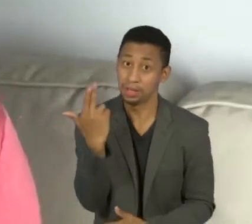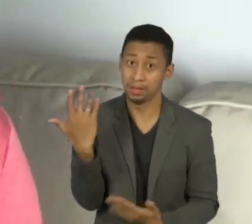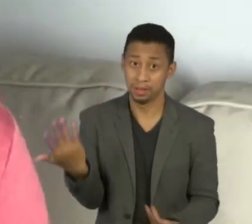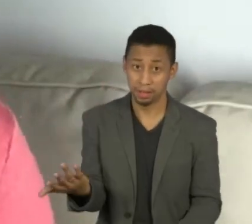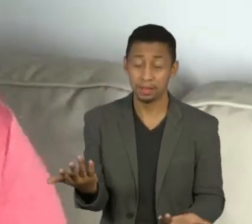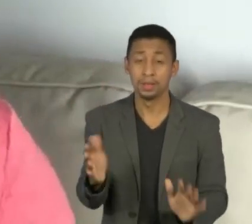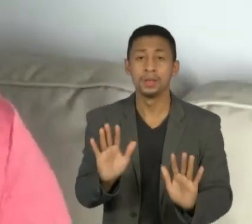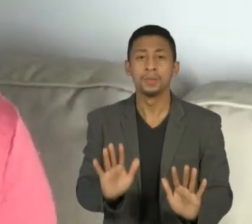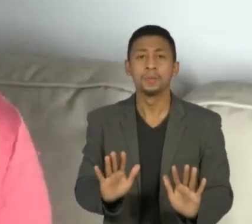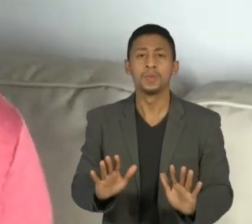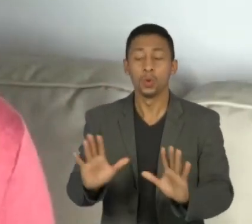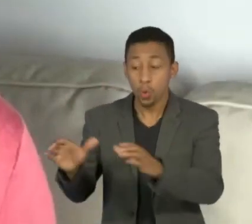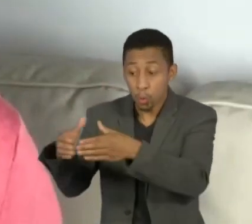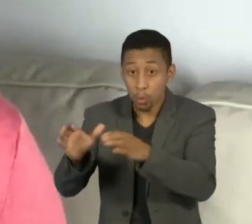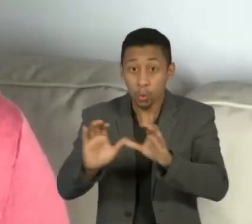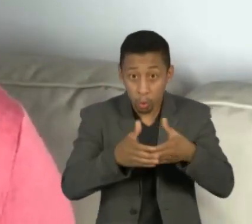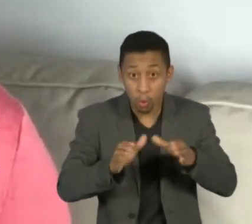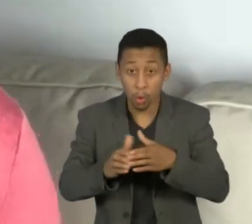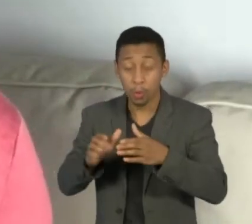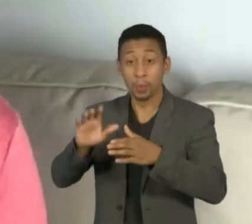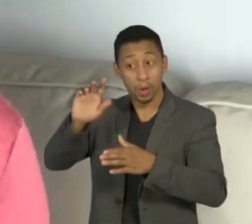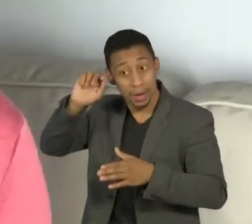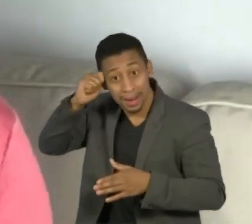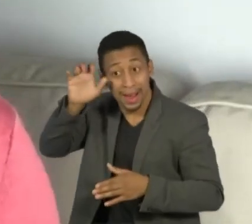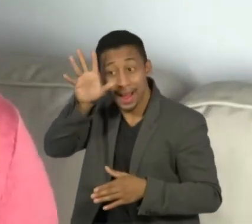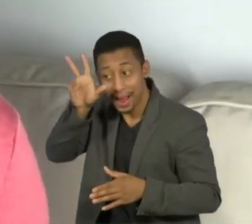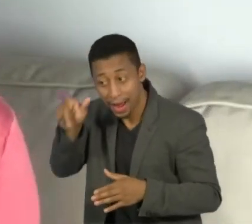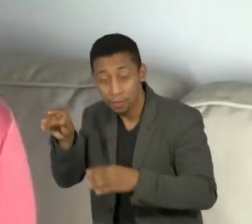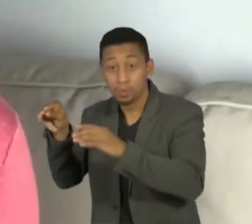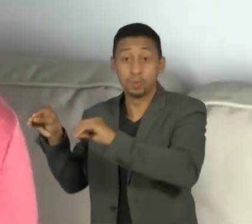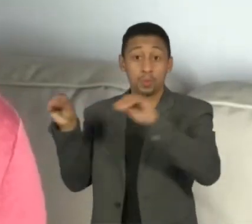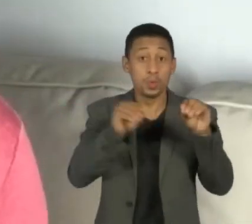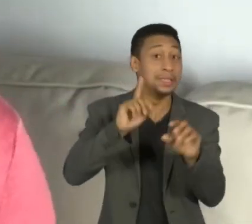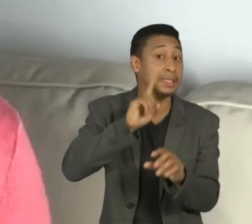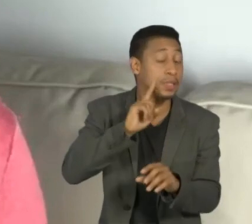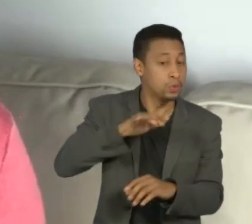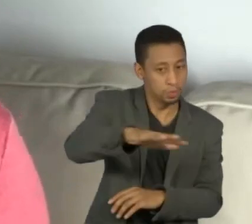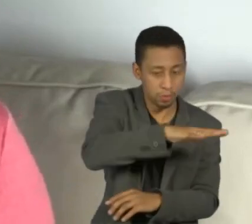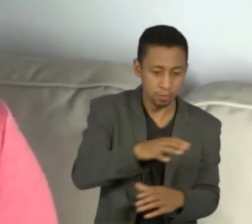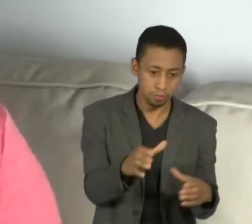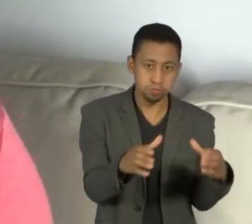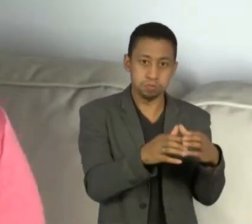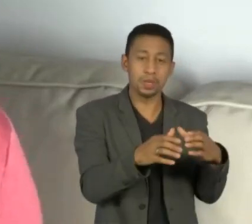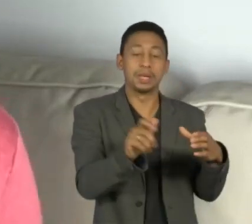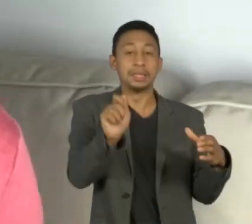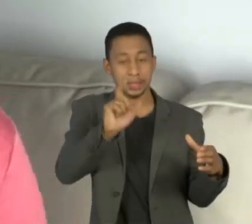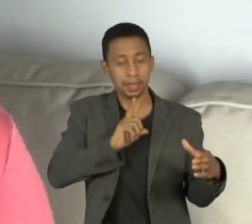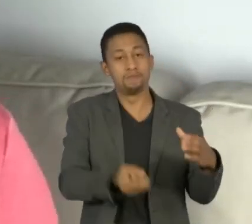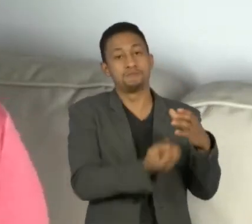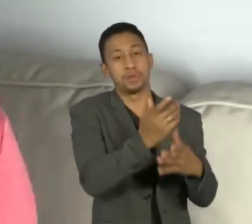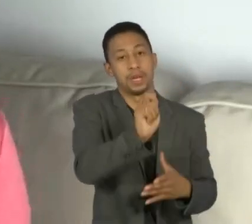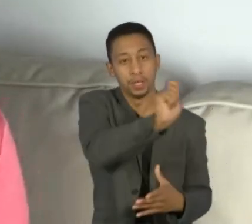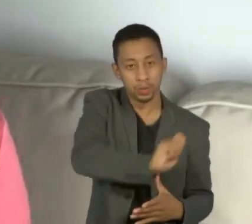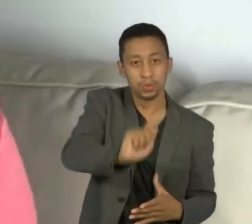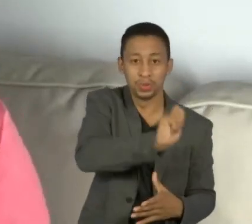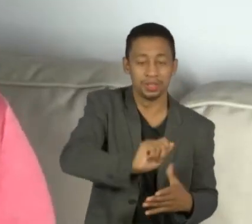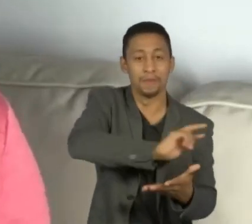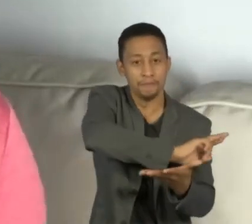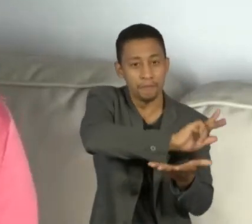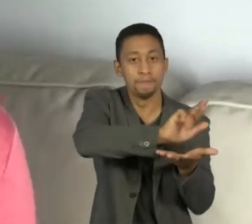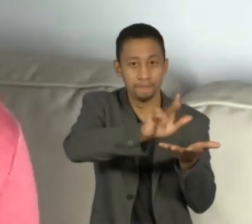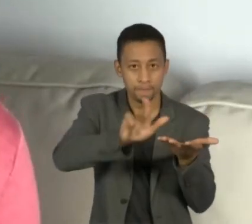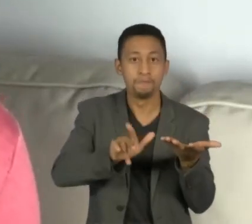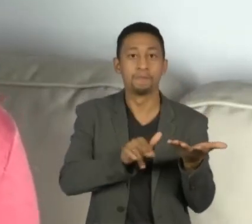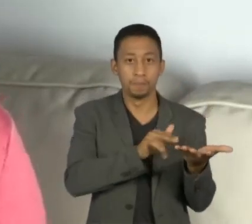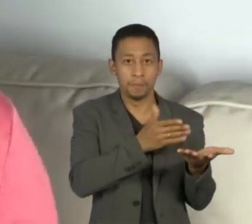os grupos afro-americanos, né, que se congregam em várias associações, principalmente a NAACP, que é a maior organização